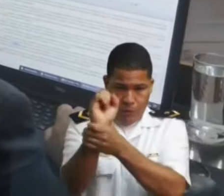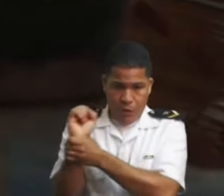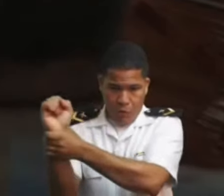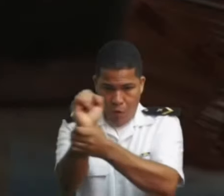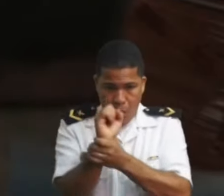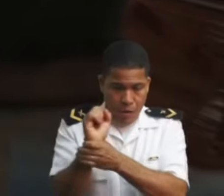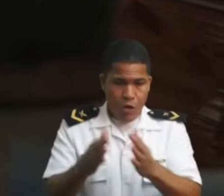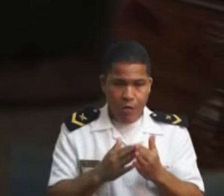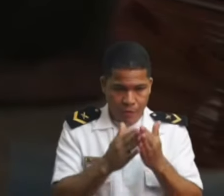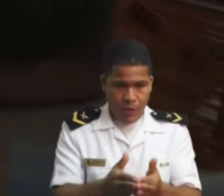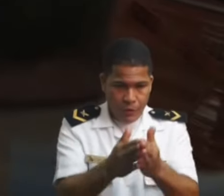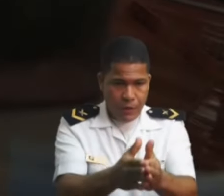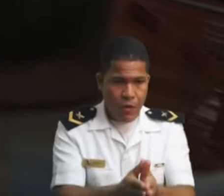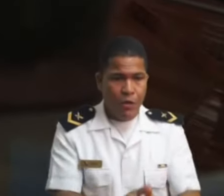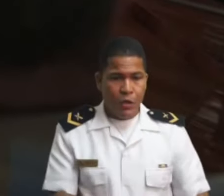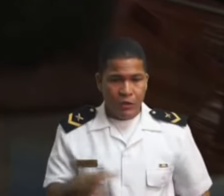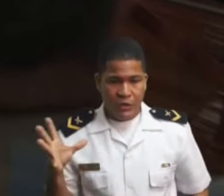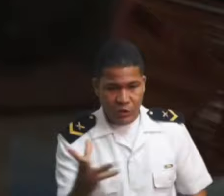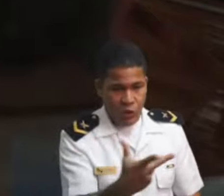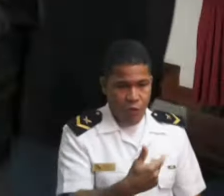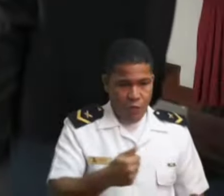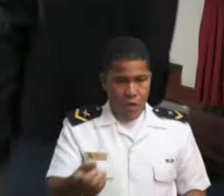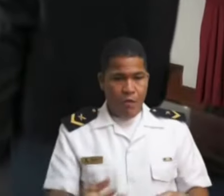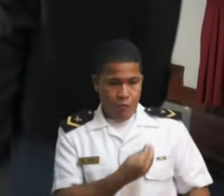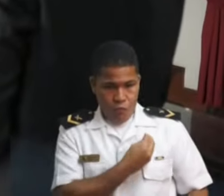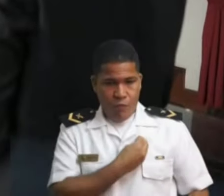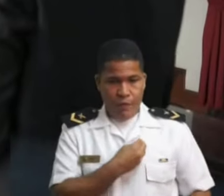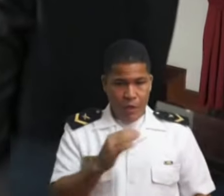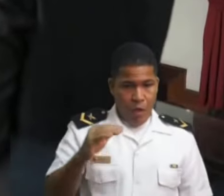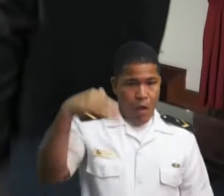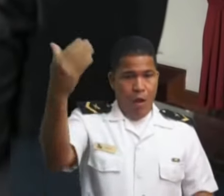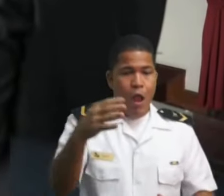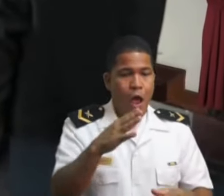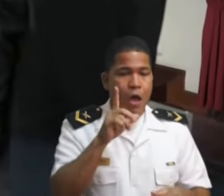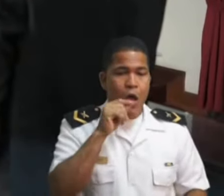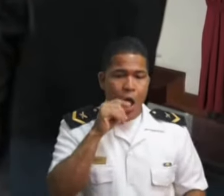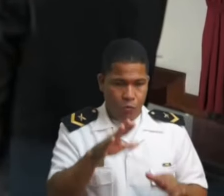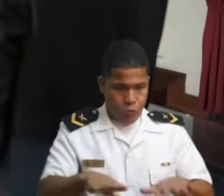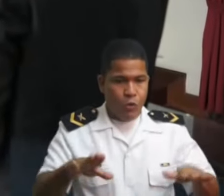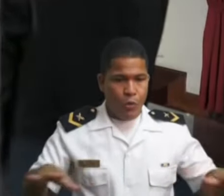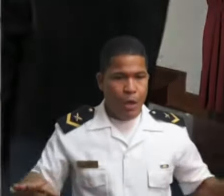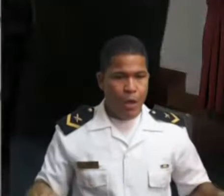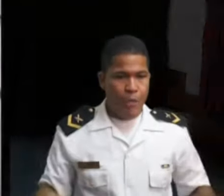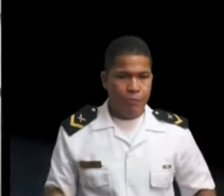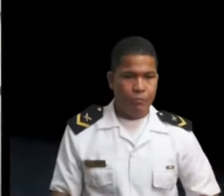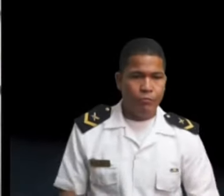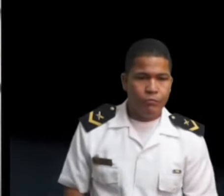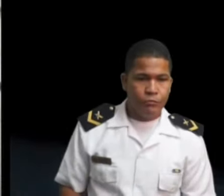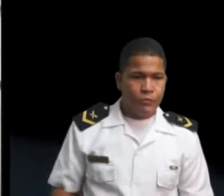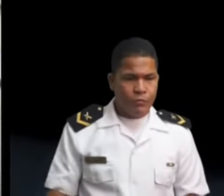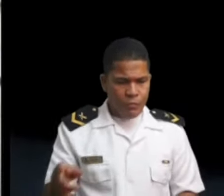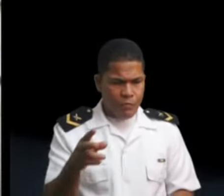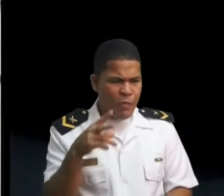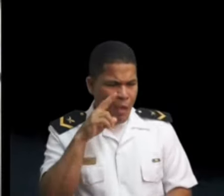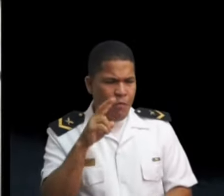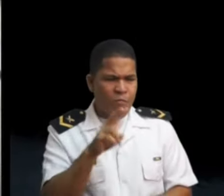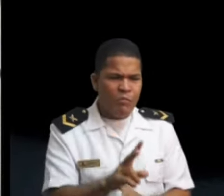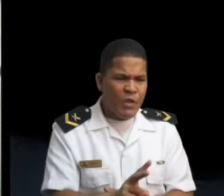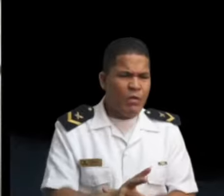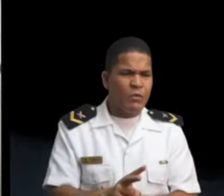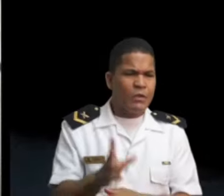no mar. Um vislumbre sobre os julgamentos realizados no Tribunal Marítimo, como o naufrágio do